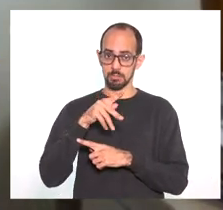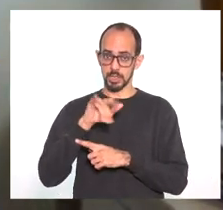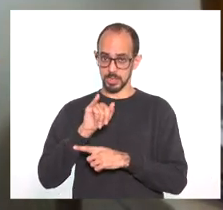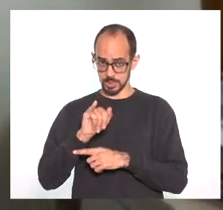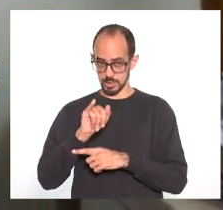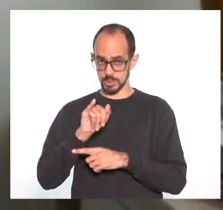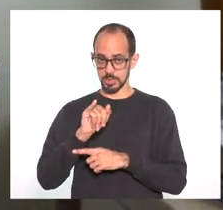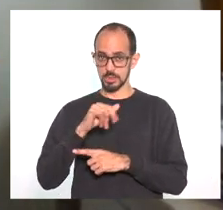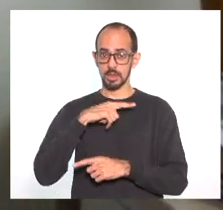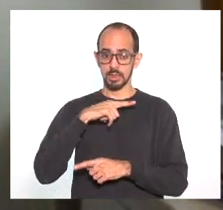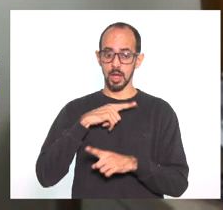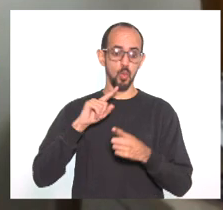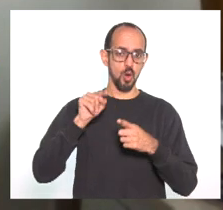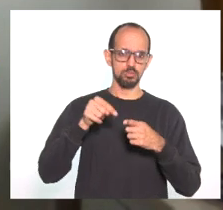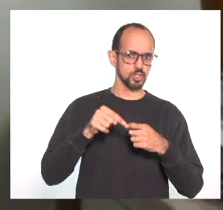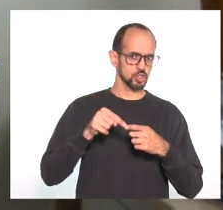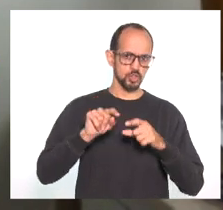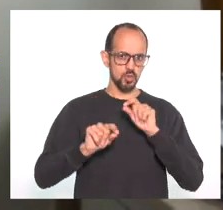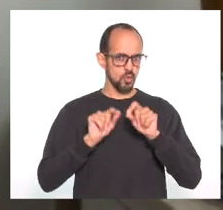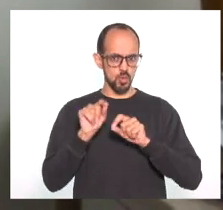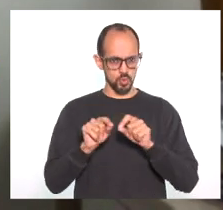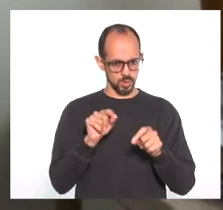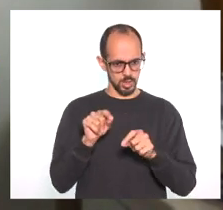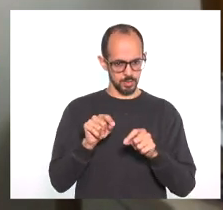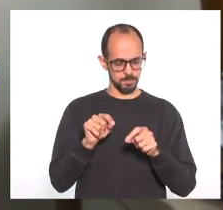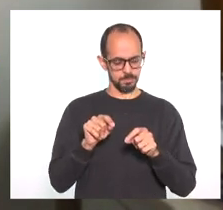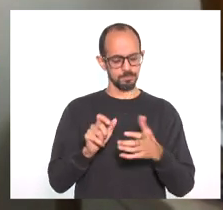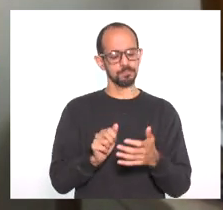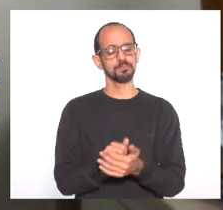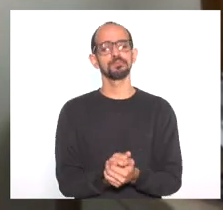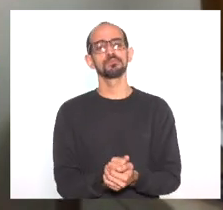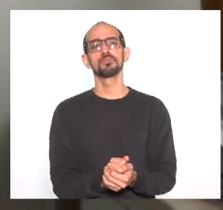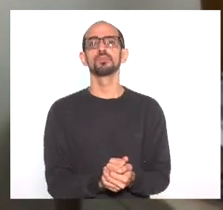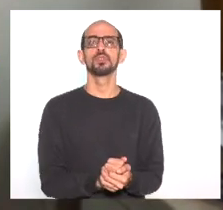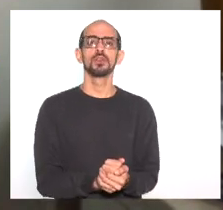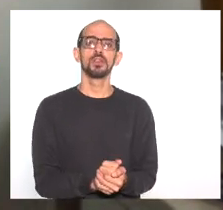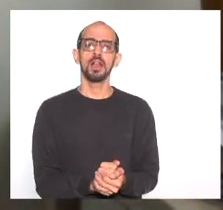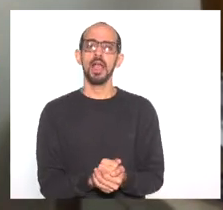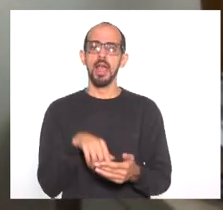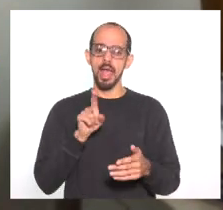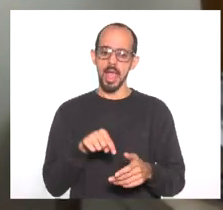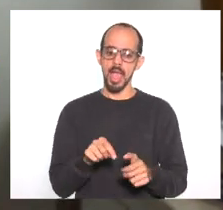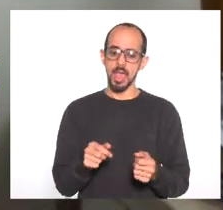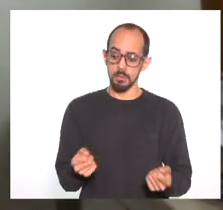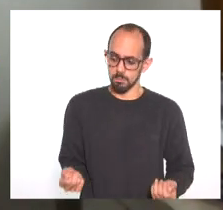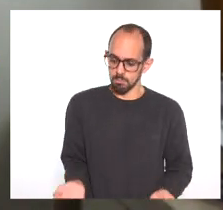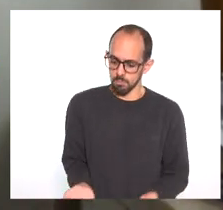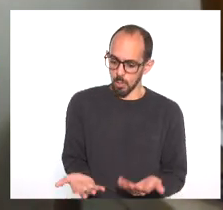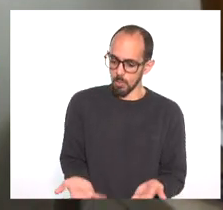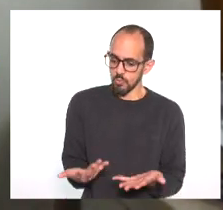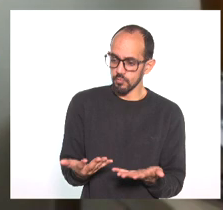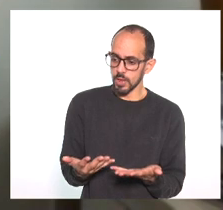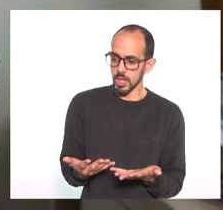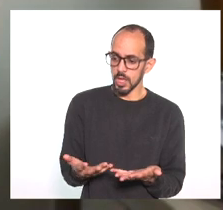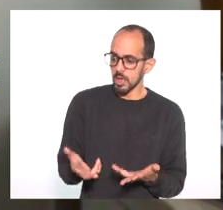das CPIs. Aí começo a detalhar. A de promover oitivas,